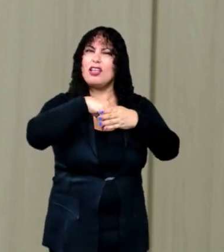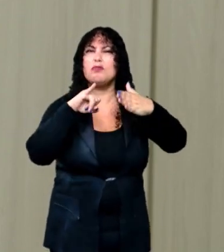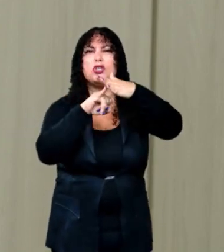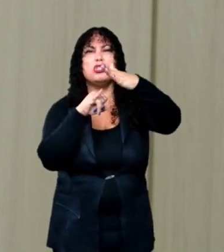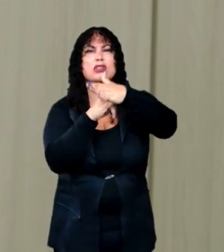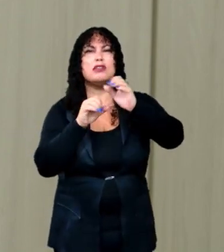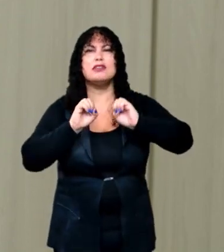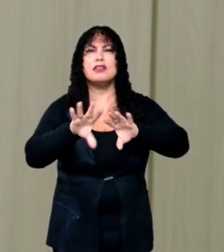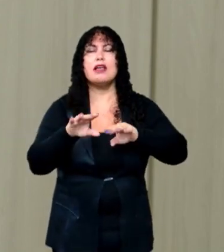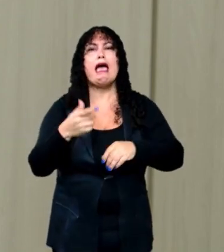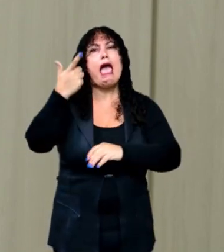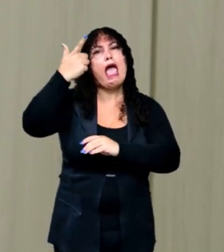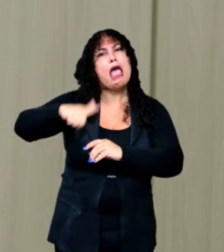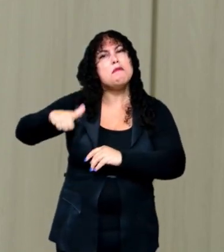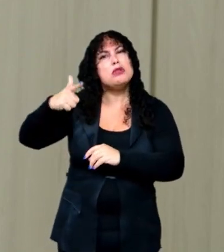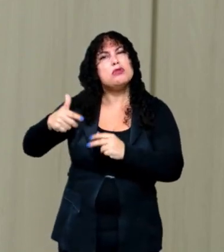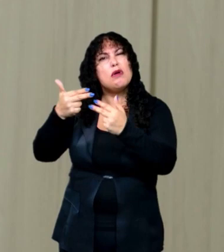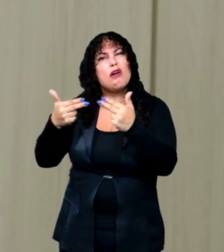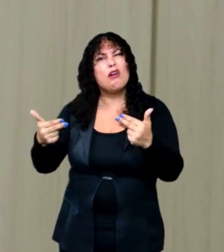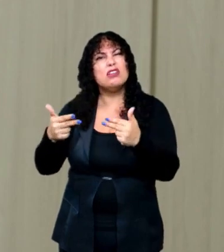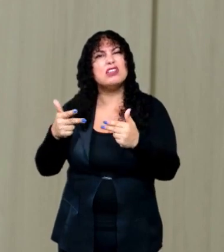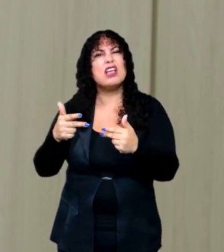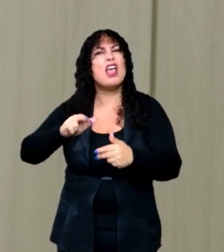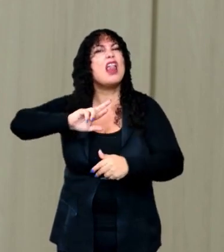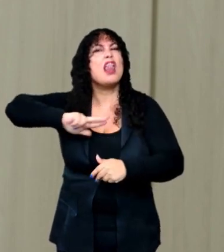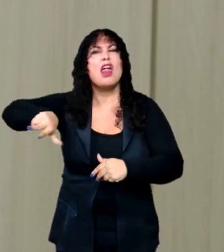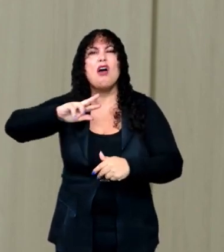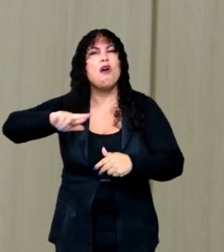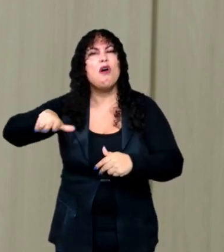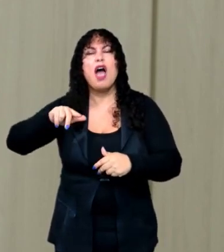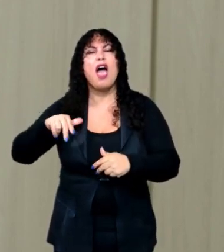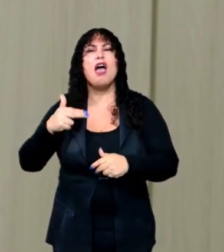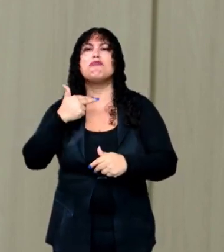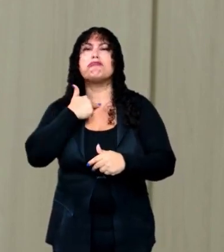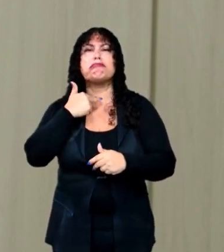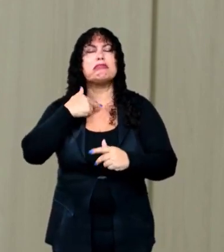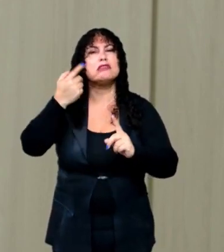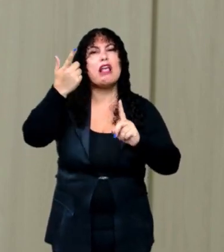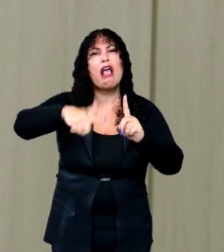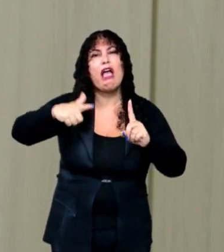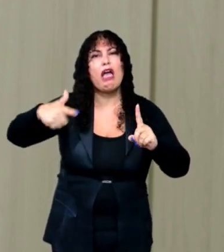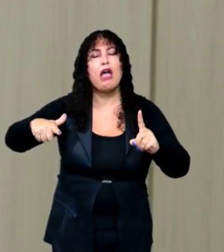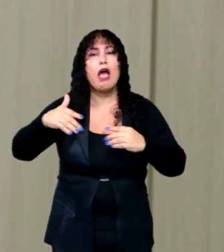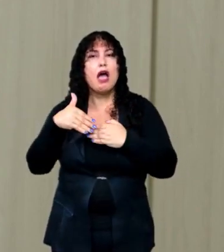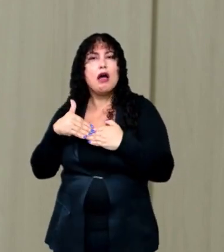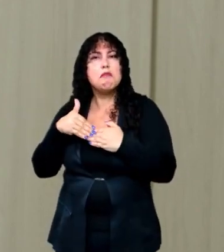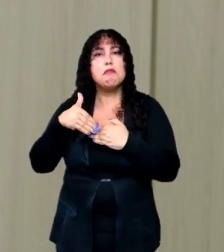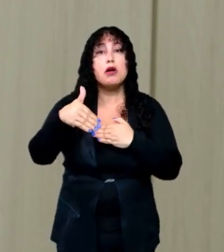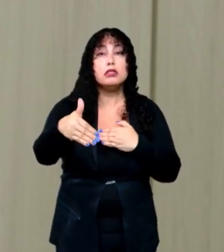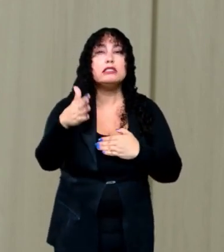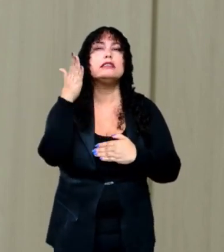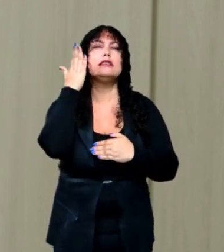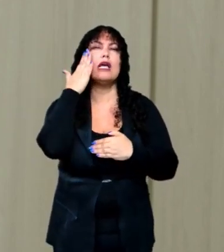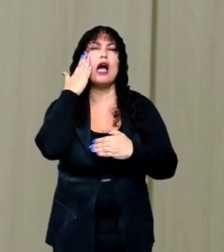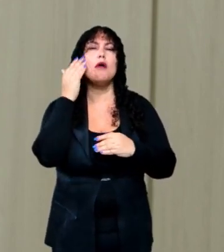ensino, replicando algo que já não é mais para ser replicado, né? A partir do momento que a gente sabe que esses animais são seres